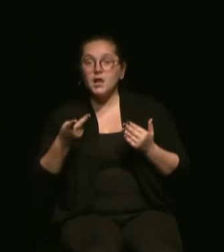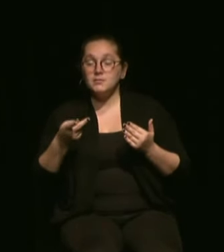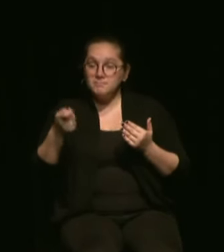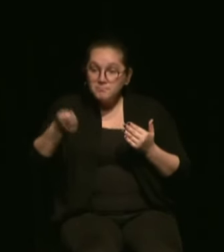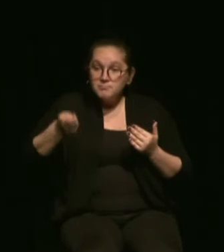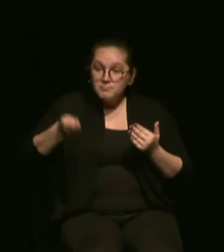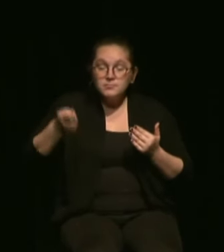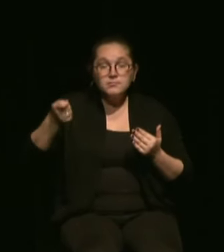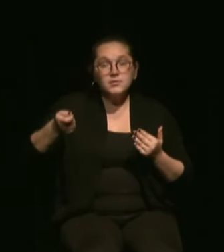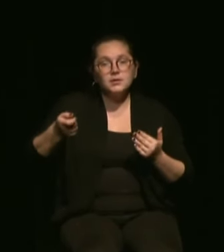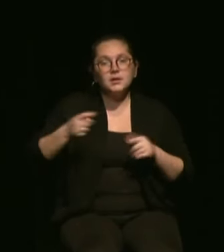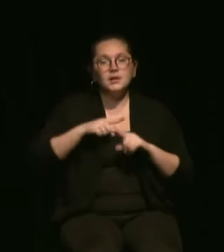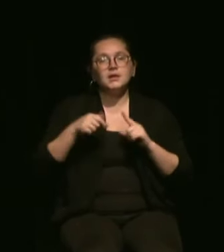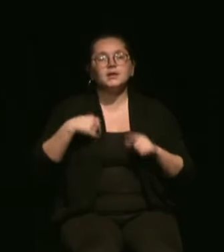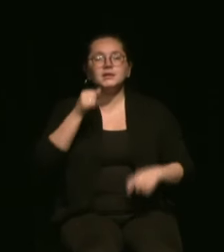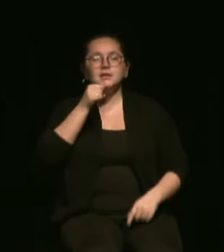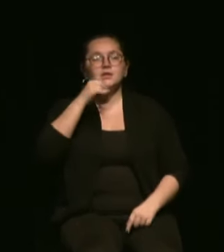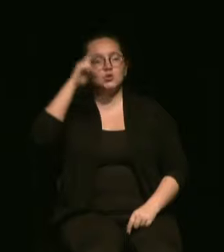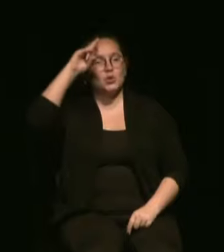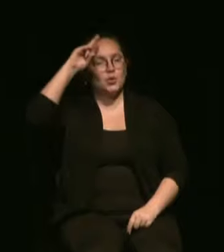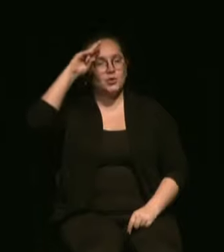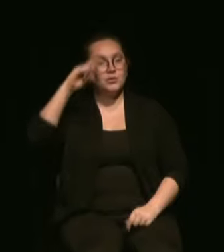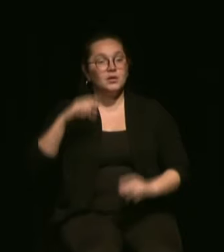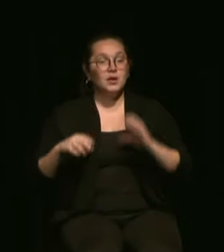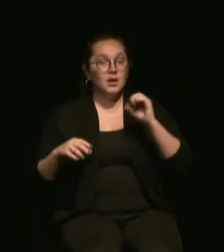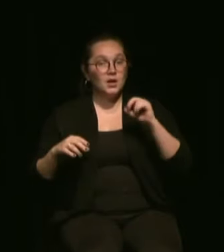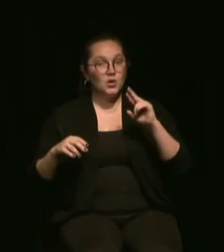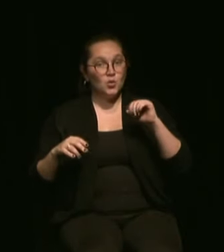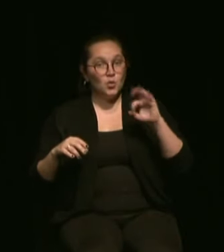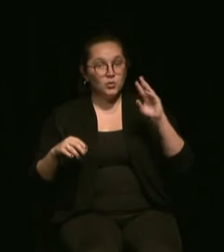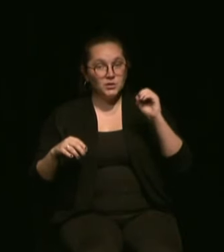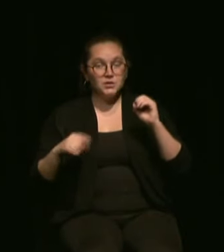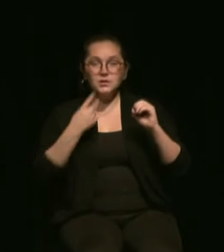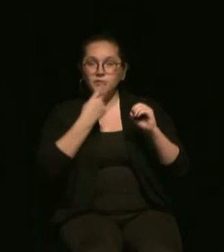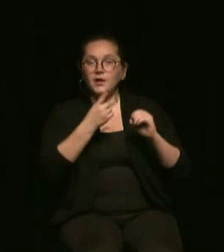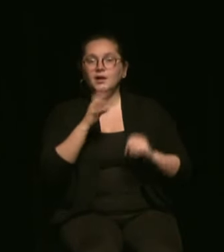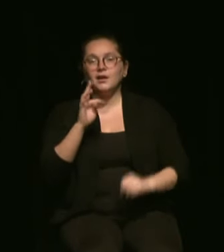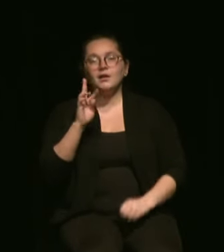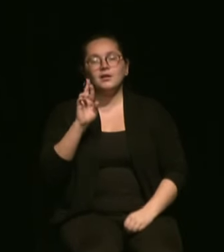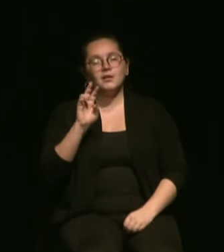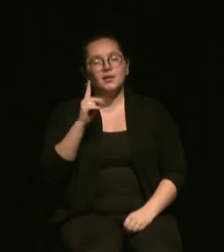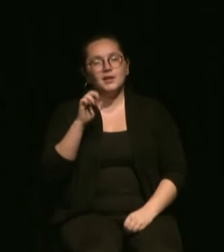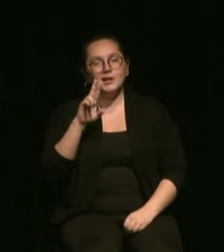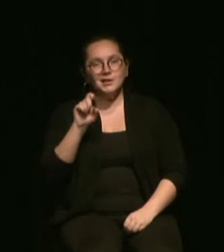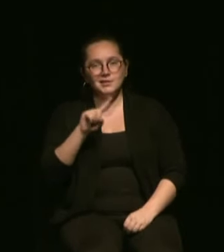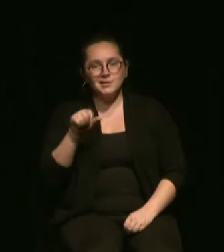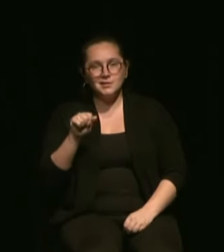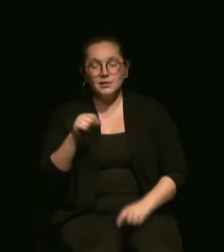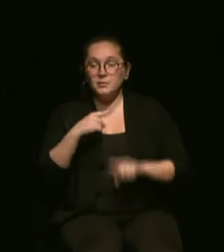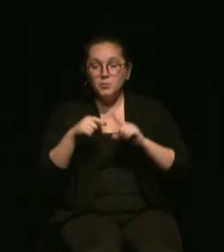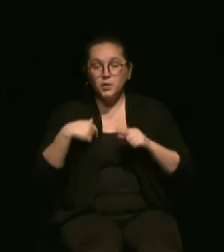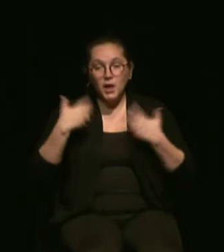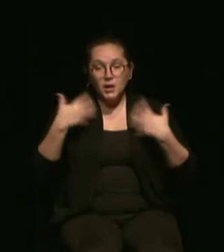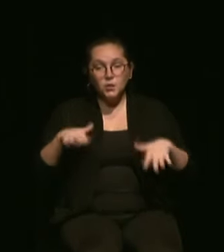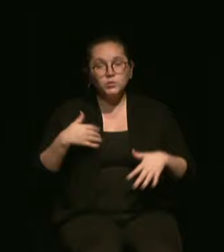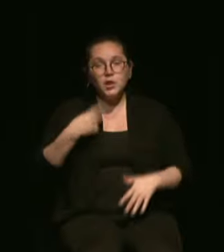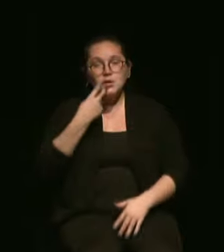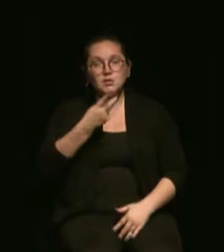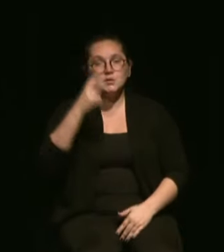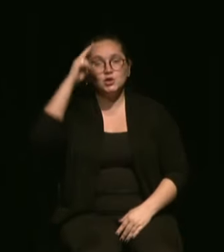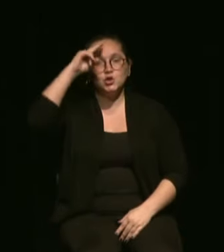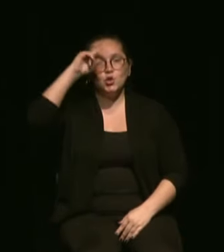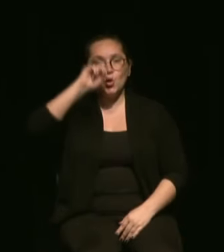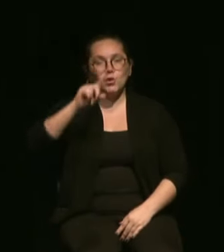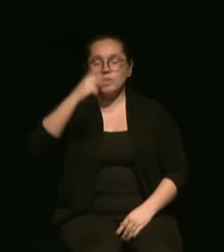o seu testemunho histórico e o Coutinho insistir com a Dona Teresa, que não tem um testemunho histórico a dar, simplesmente é uma